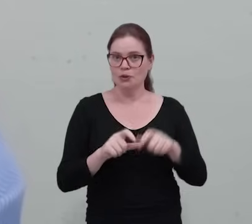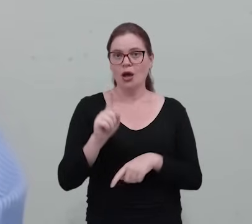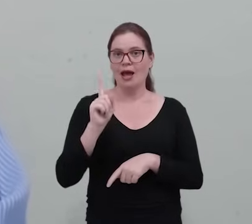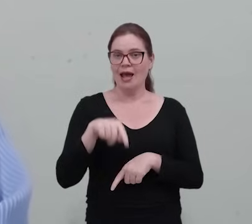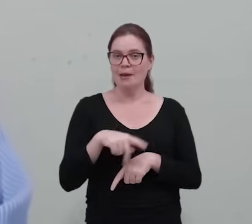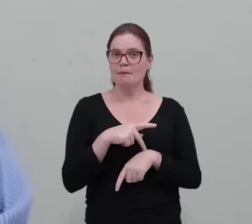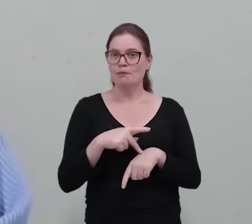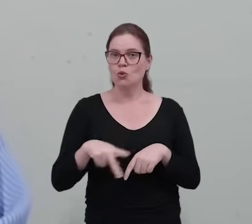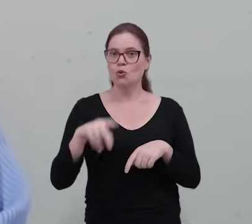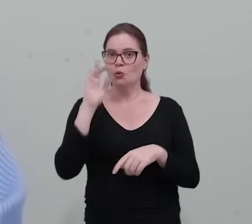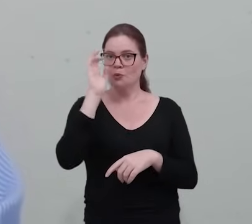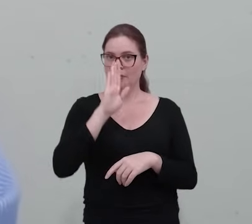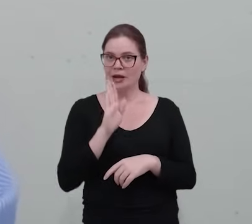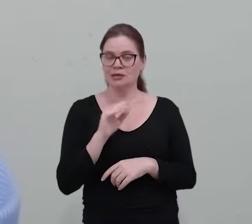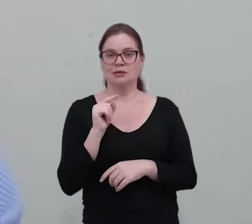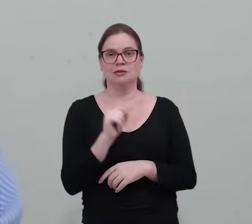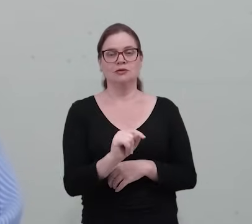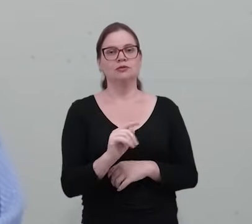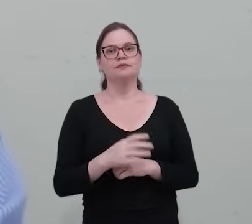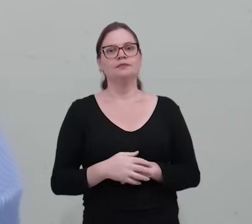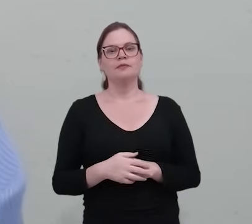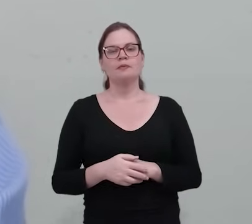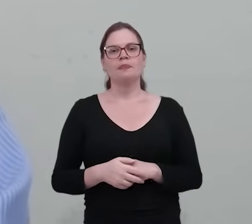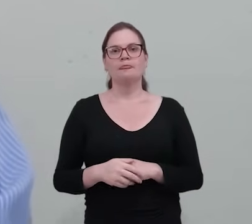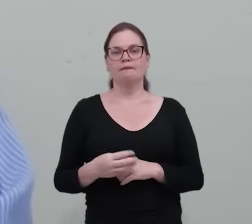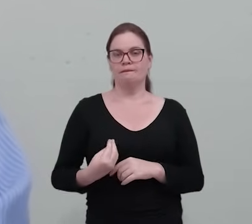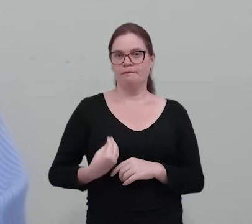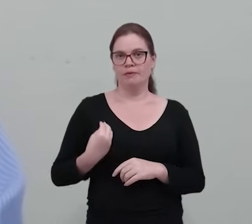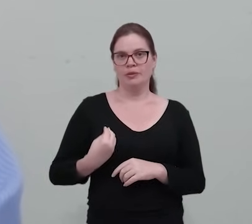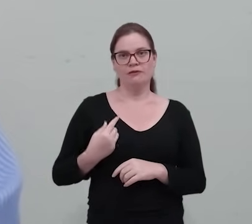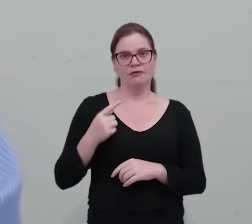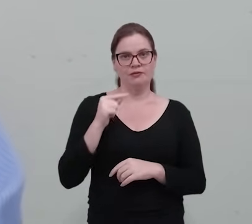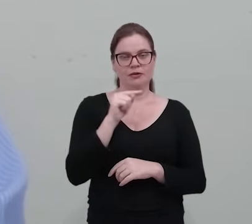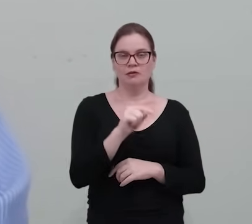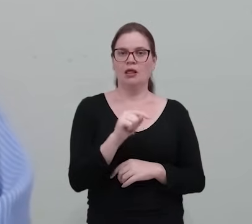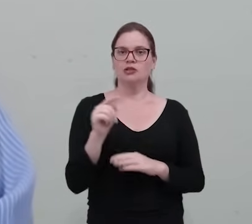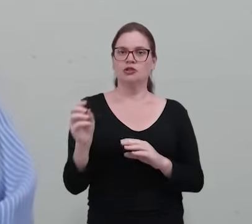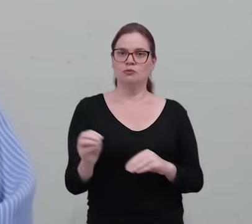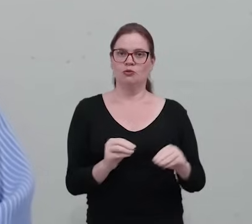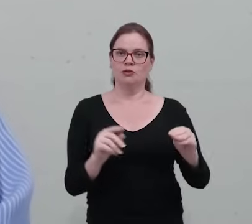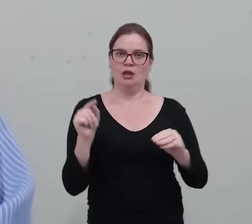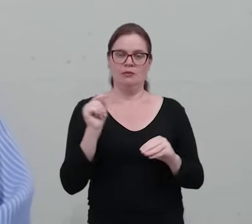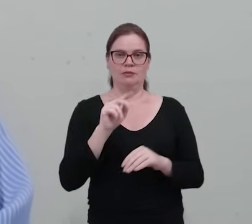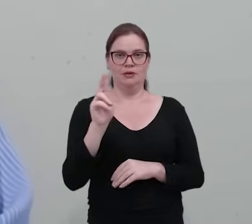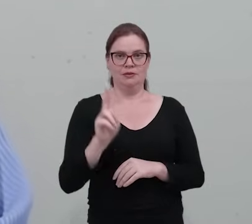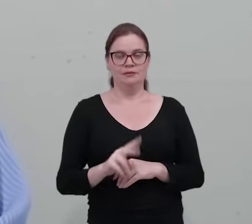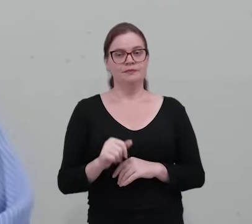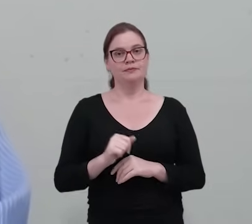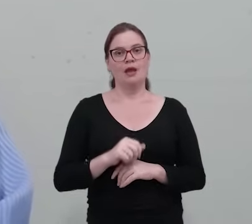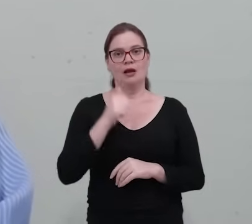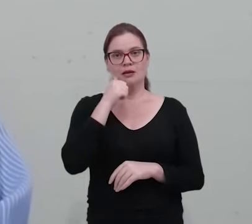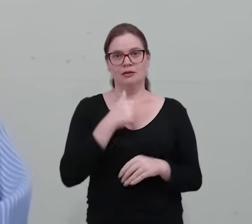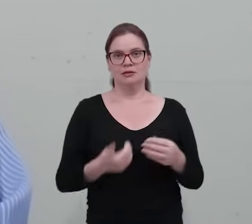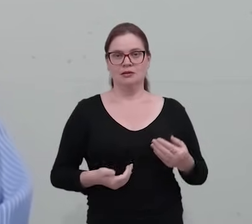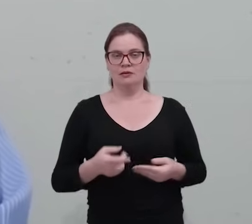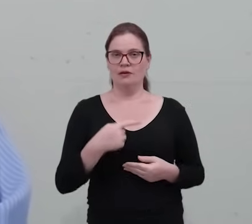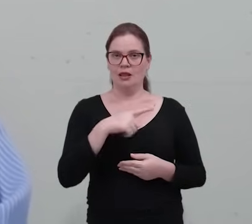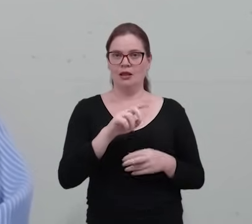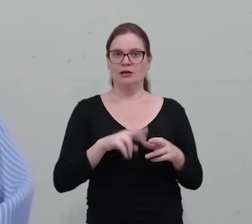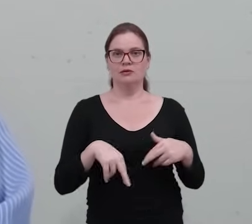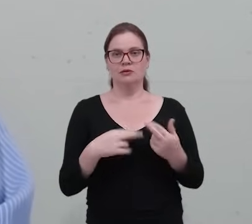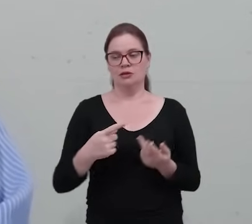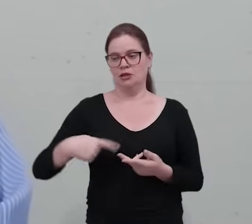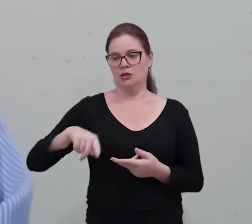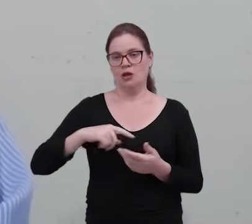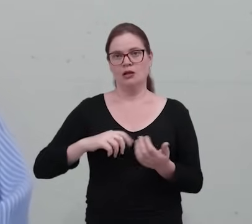brasileiros que viviam ali, tinham assim o seu convívio, e essa irmã reunia e nós íamos